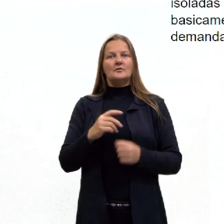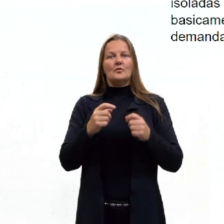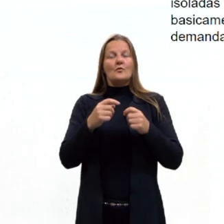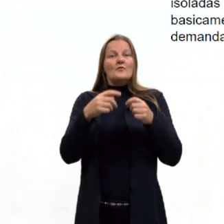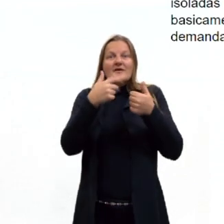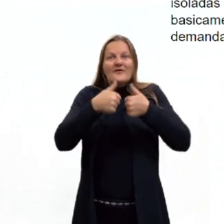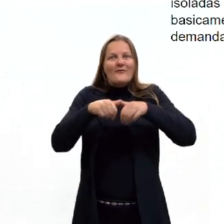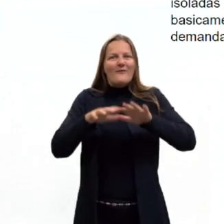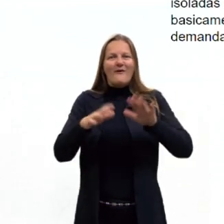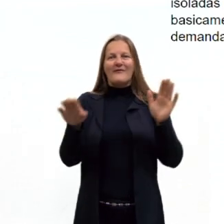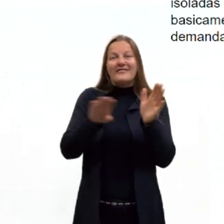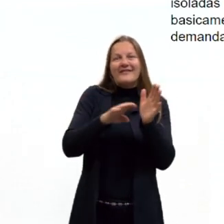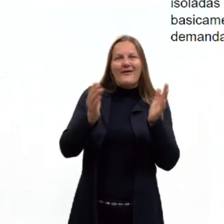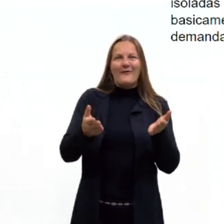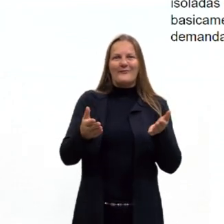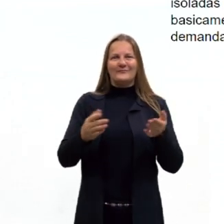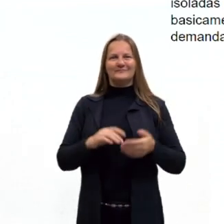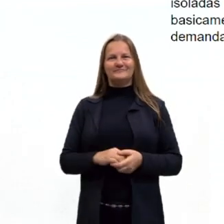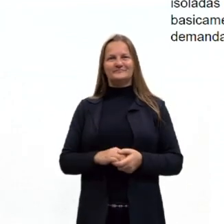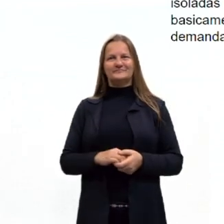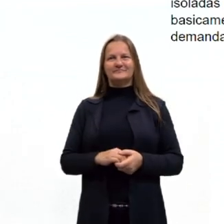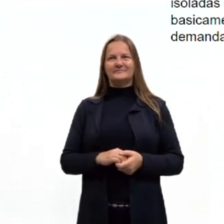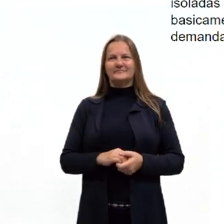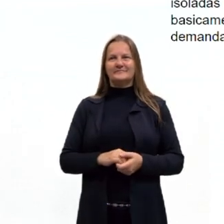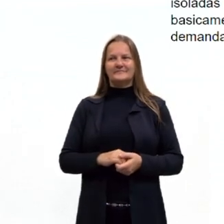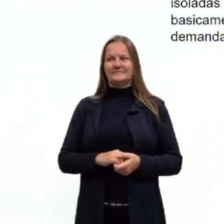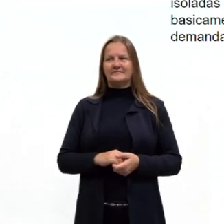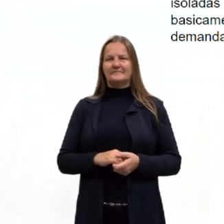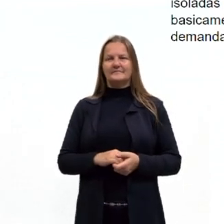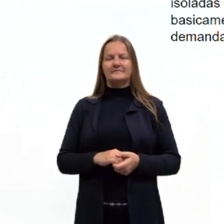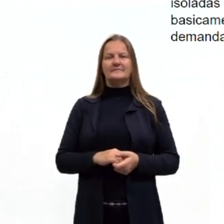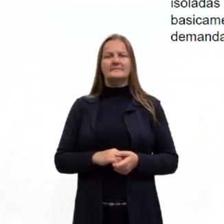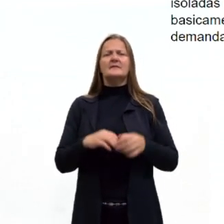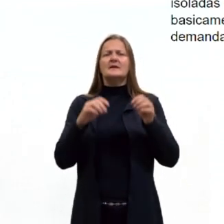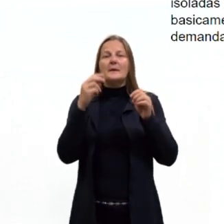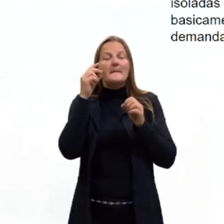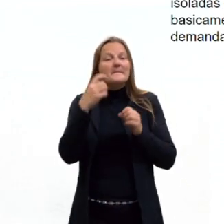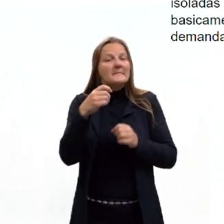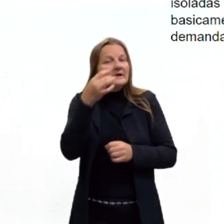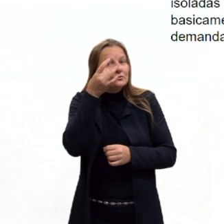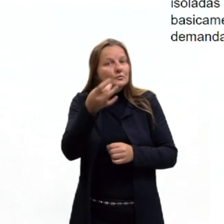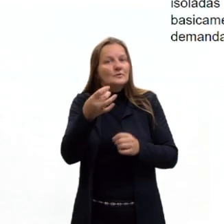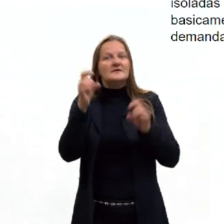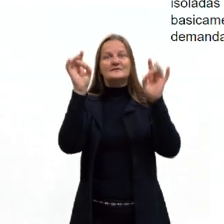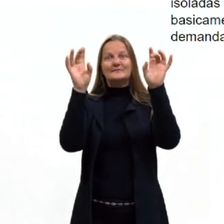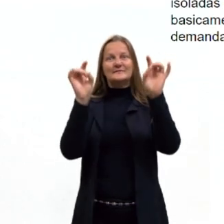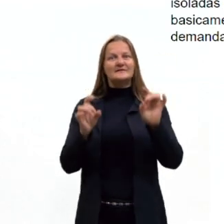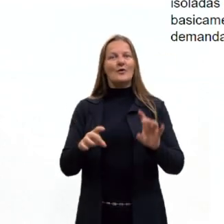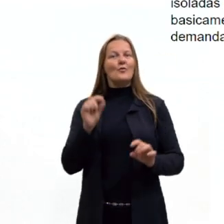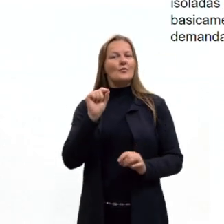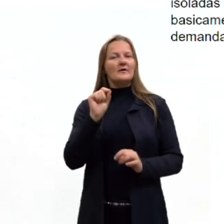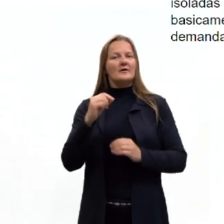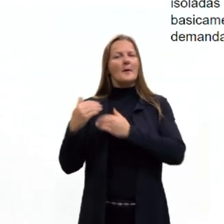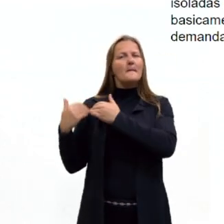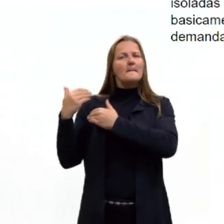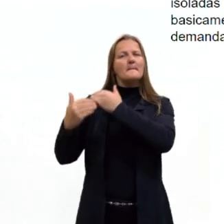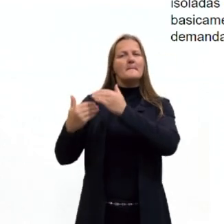um ponto específico e especial que a gente tem que dar atenção é que o nosso processo